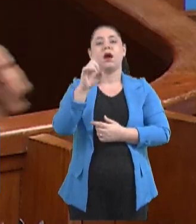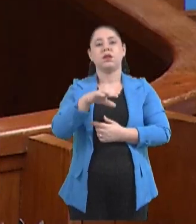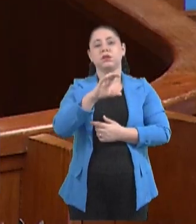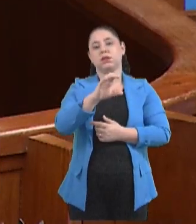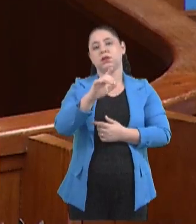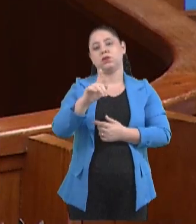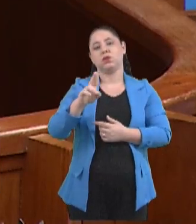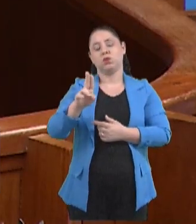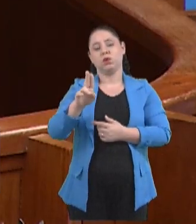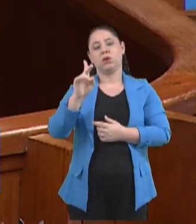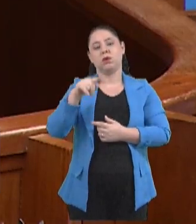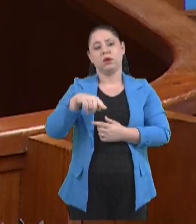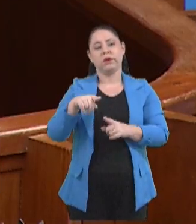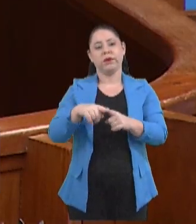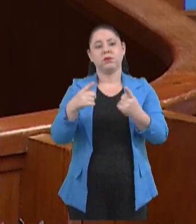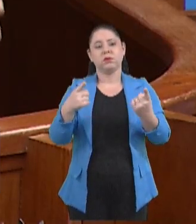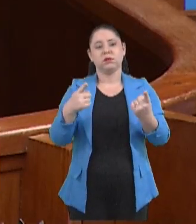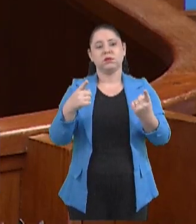por estar